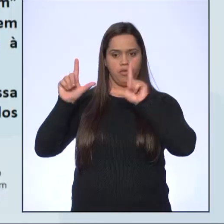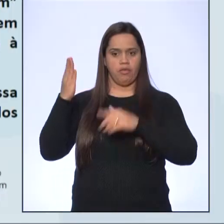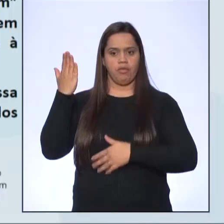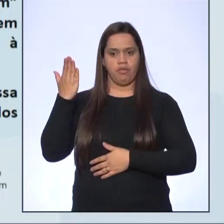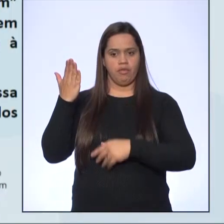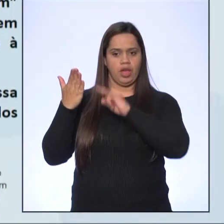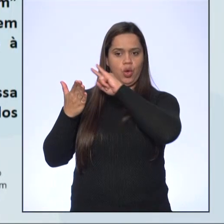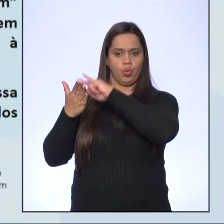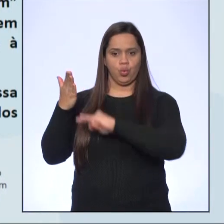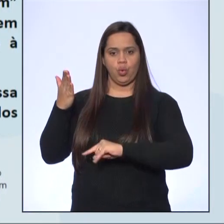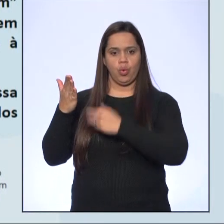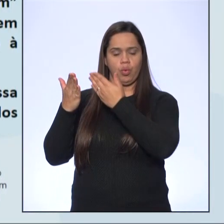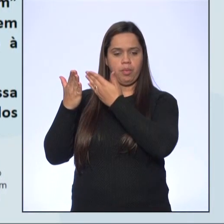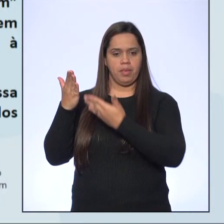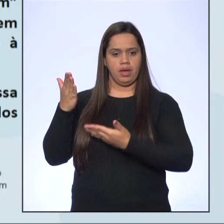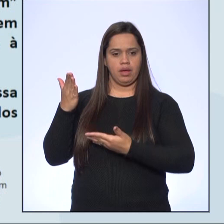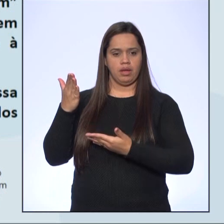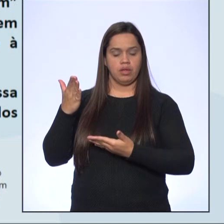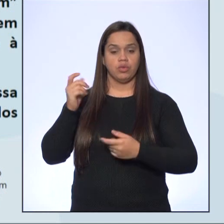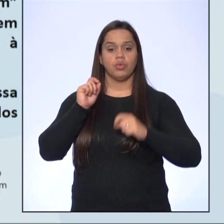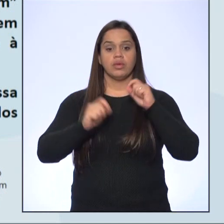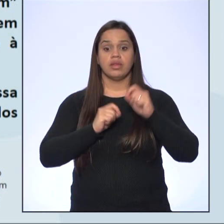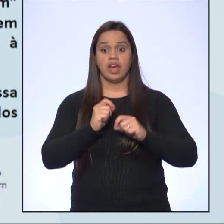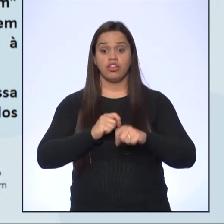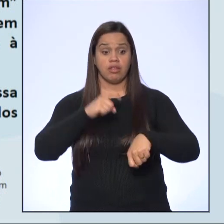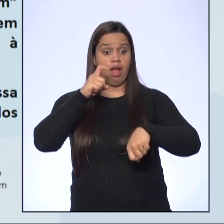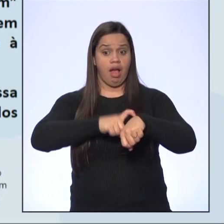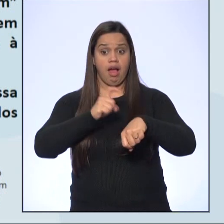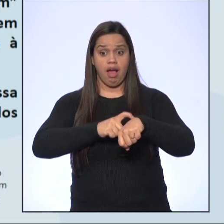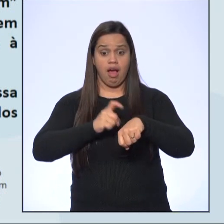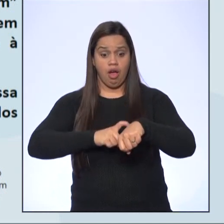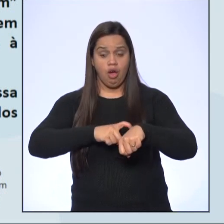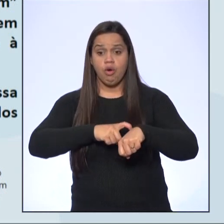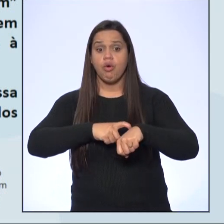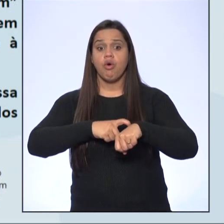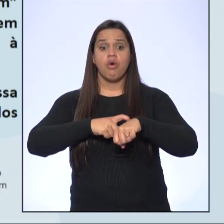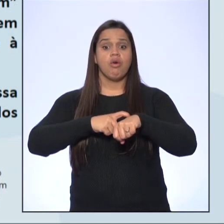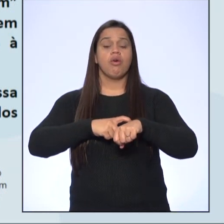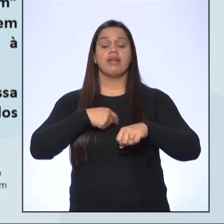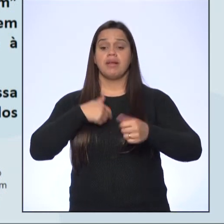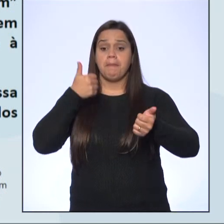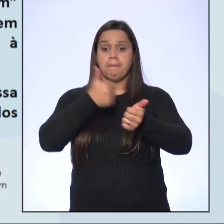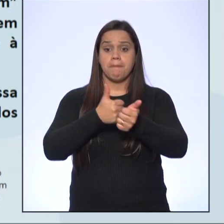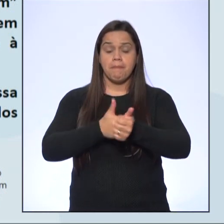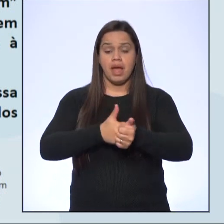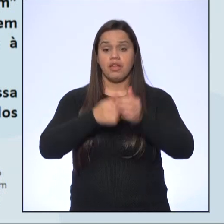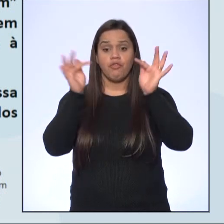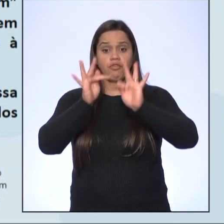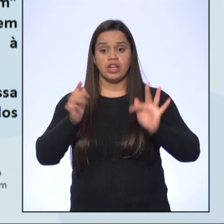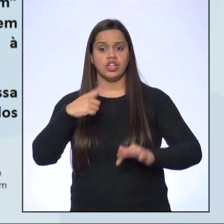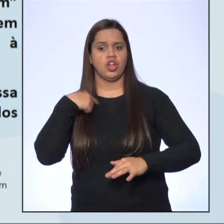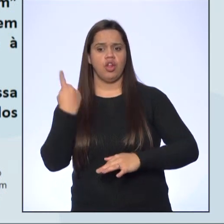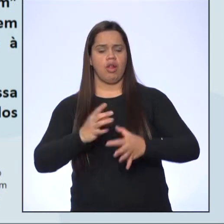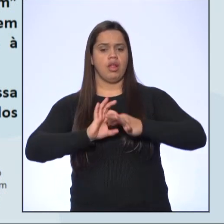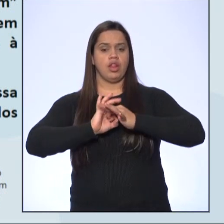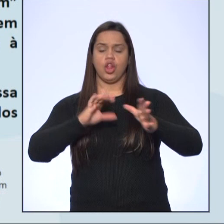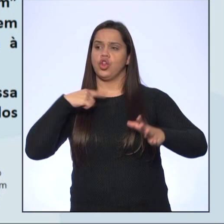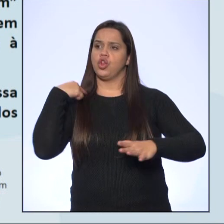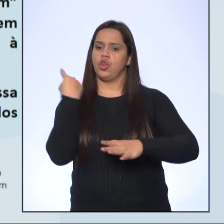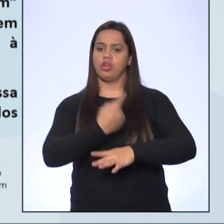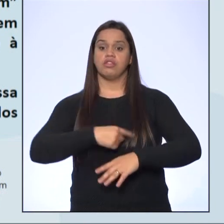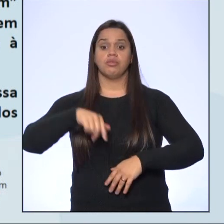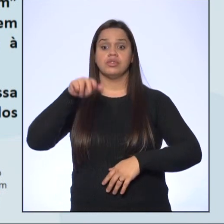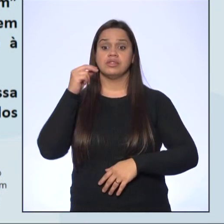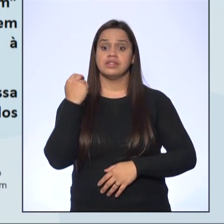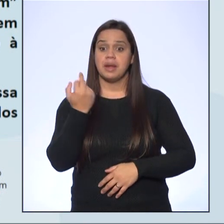vocês. Então, né, falando aqui que está para chegar o tempo feliz da nossa liberdade, em que todos seremos irmãos, ou seja,